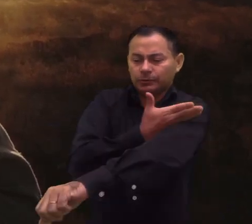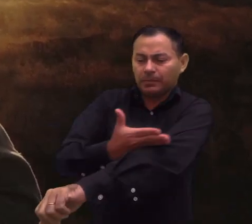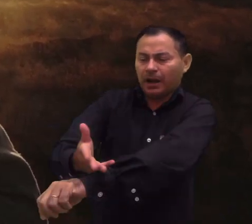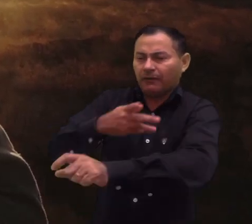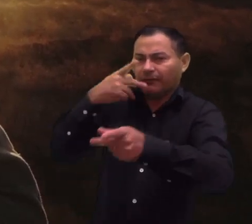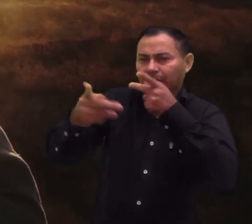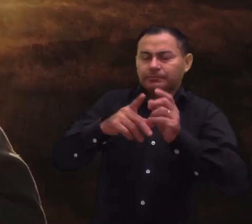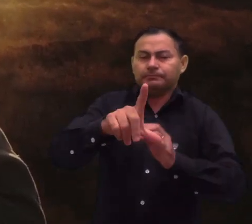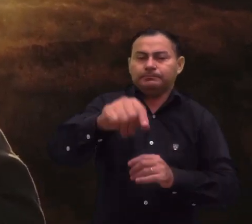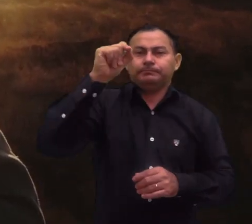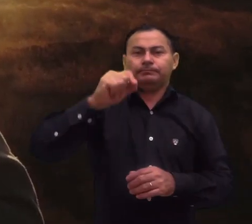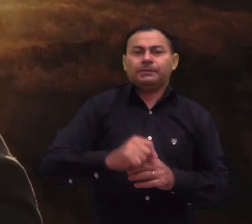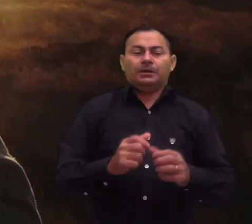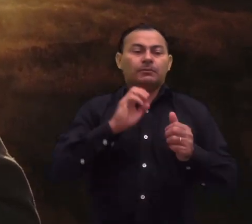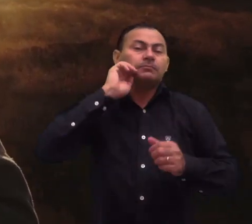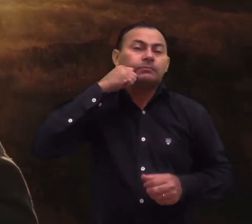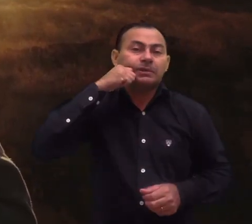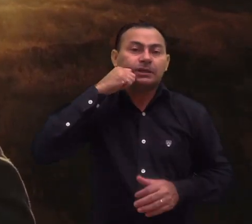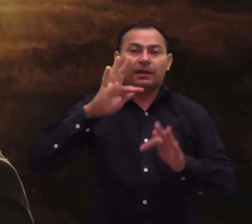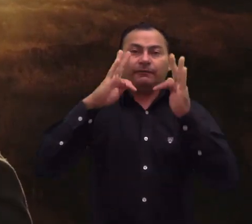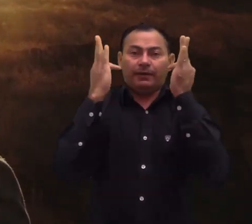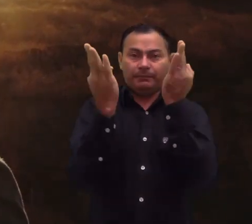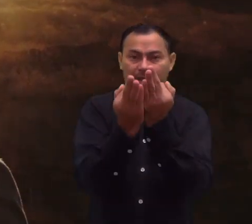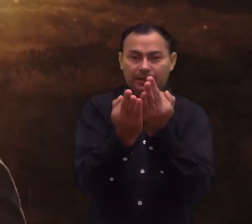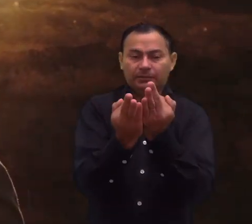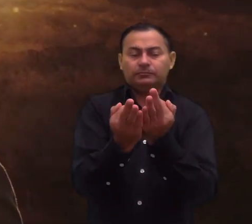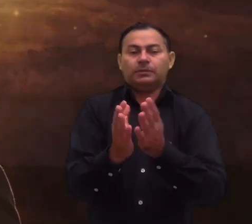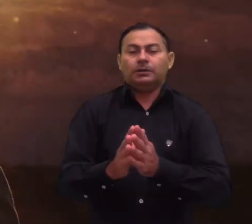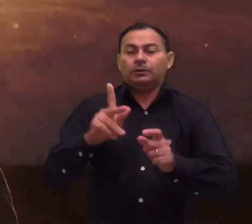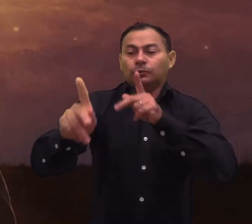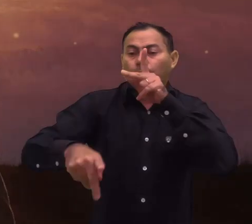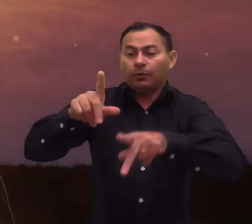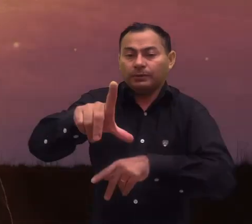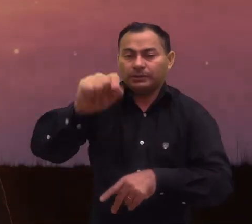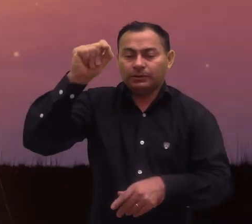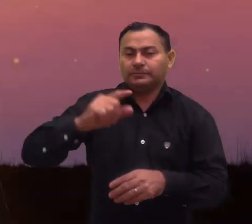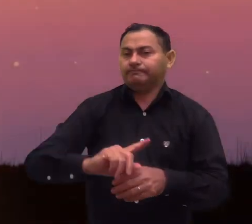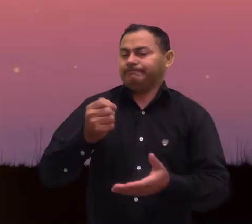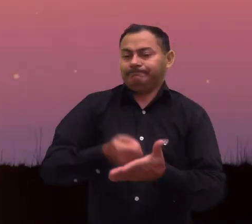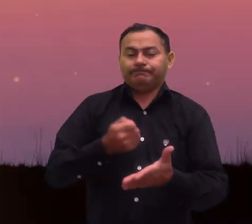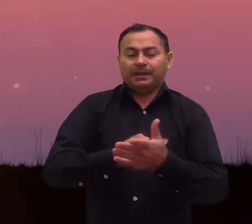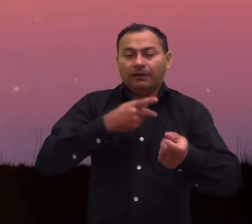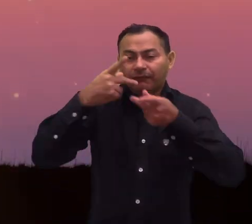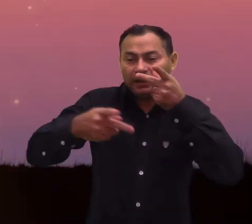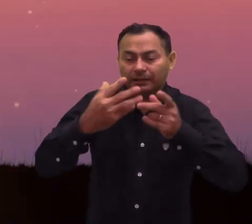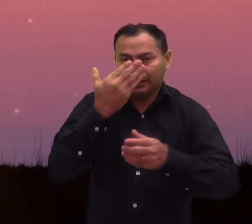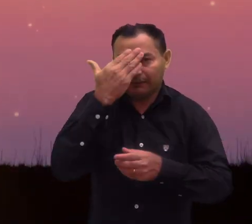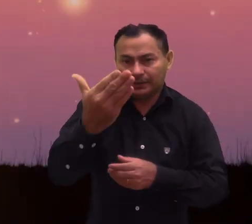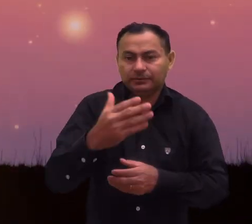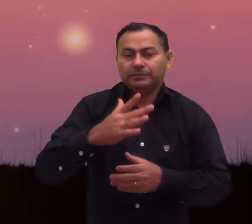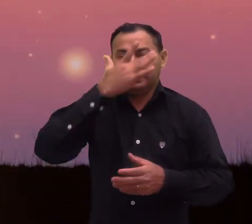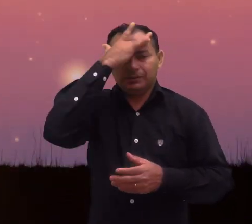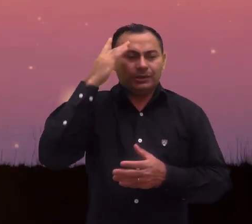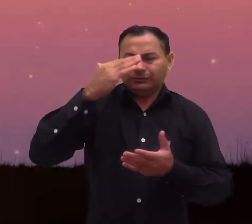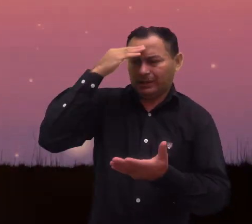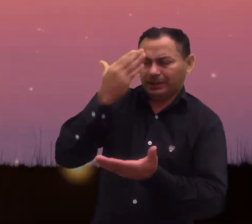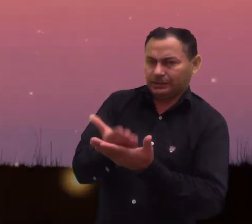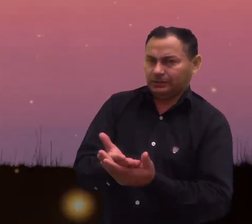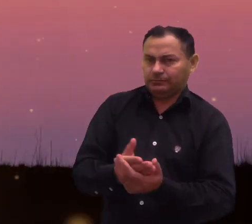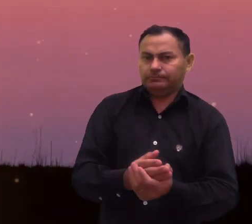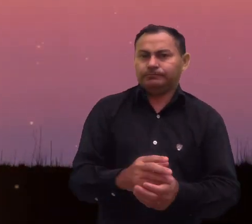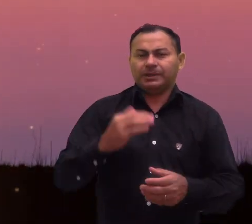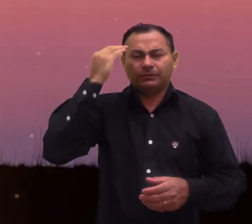meus professores costumava dizer que a questão da eleição é um segredo da família, do povo escolhido, que não deve ser comentado na frente